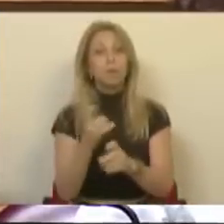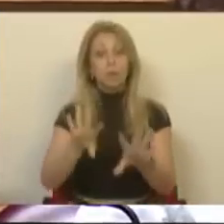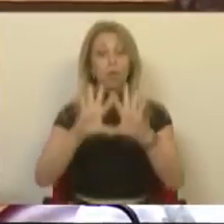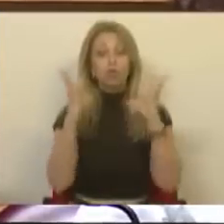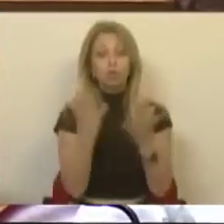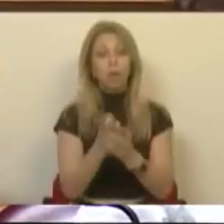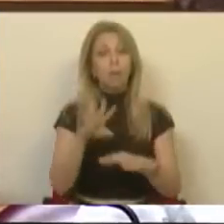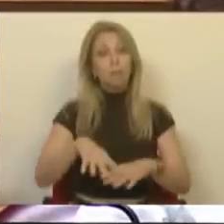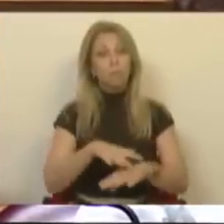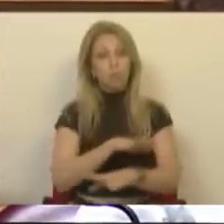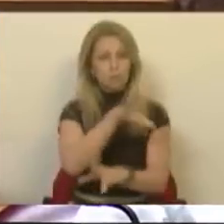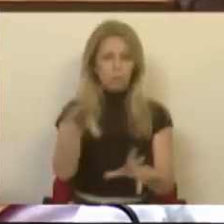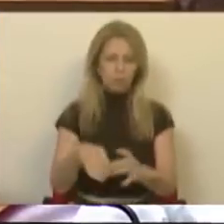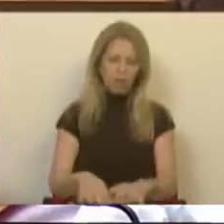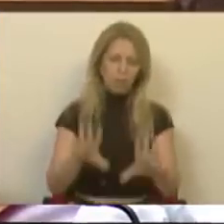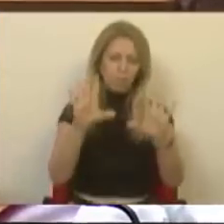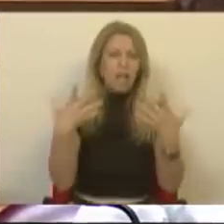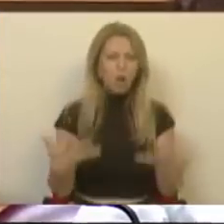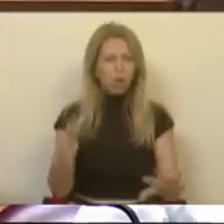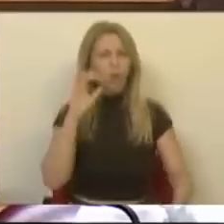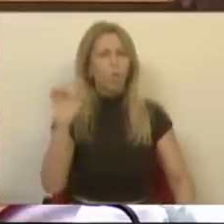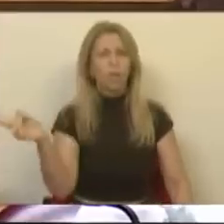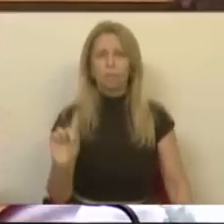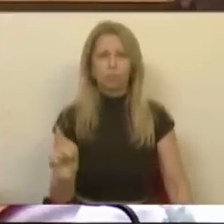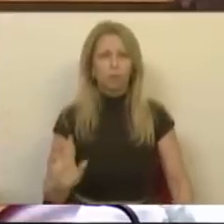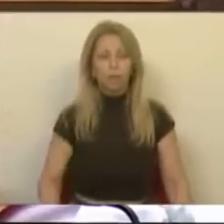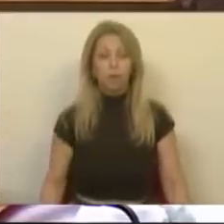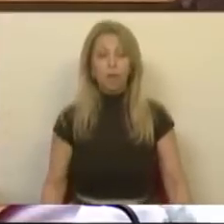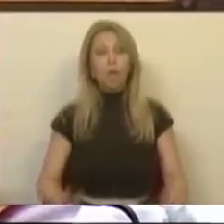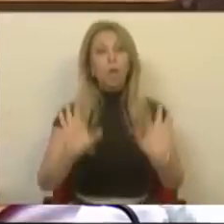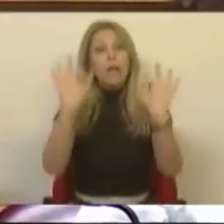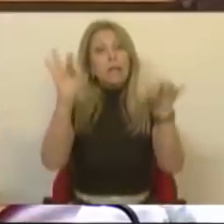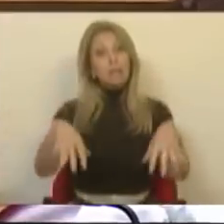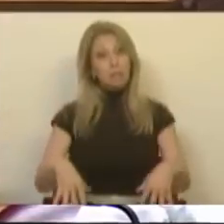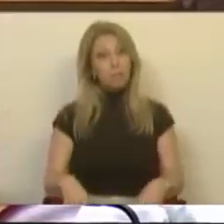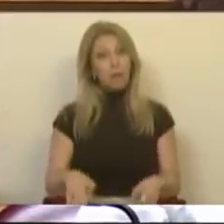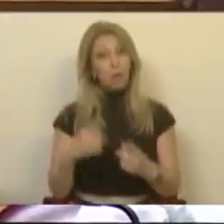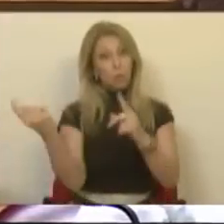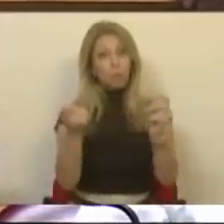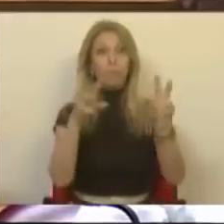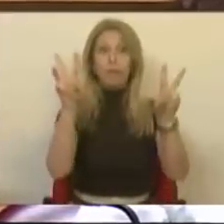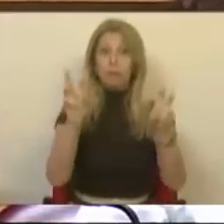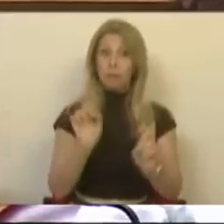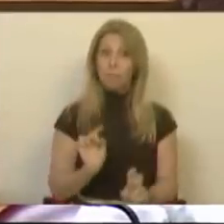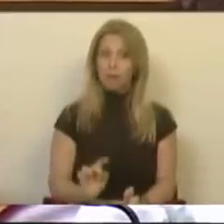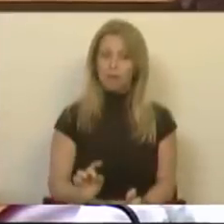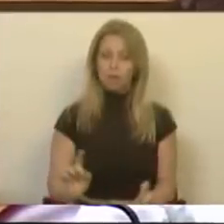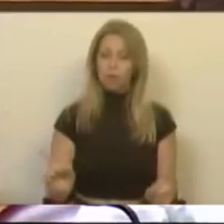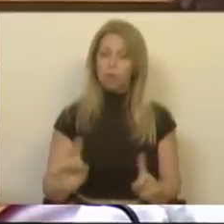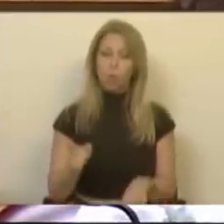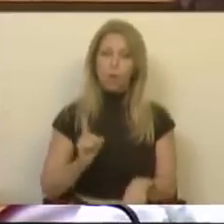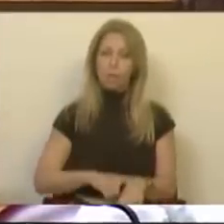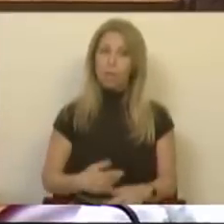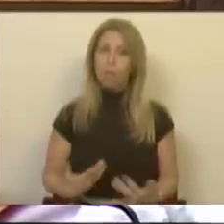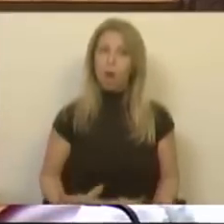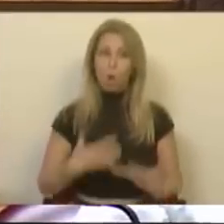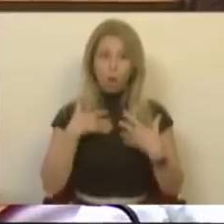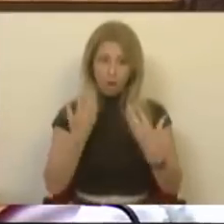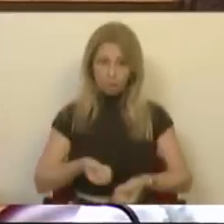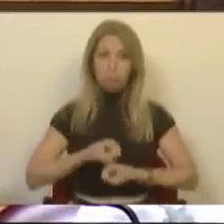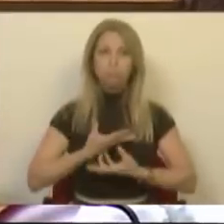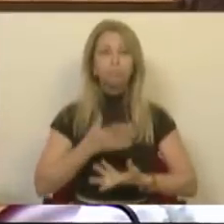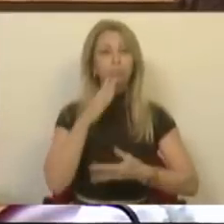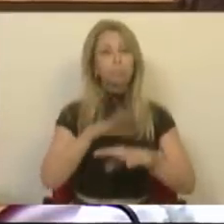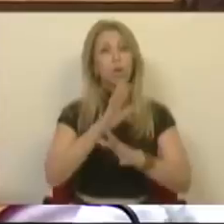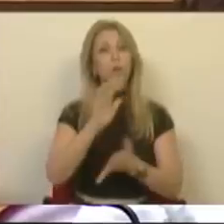interna mas isso agora pouco importa ao terminar o debate com este tema não é só ocasião para exprimirmos em